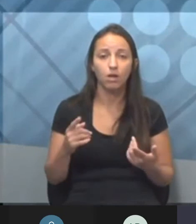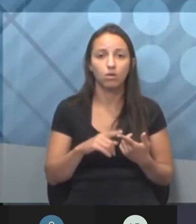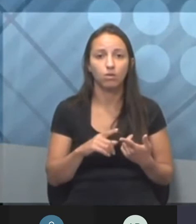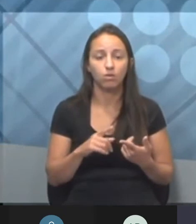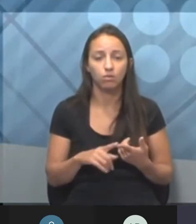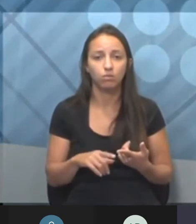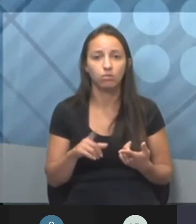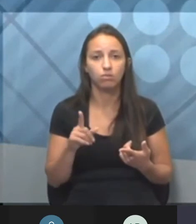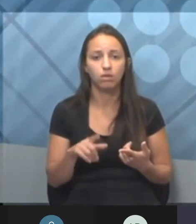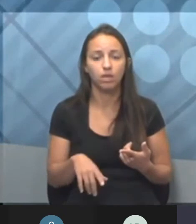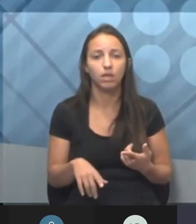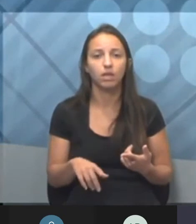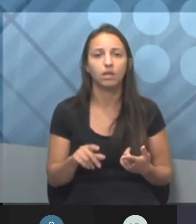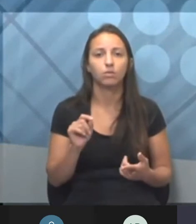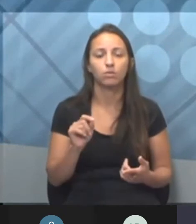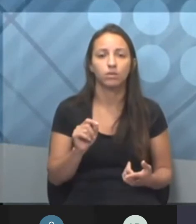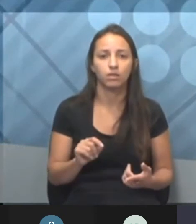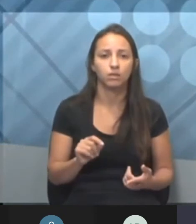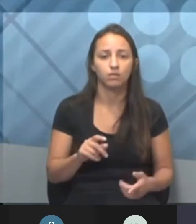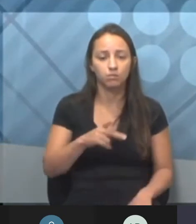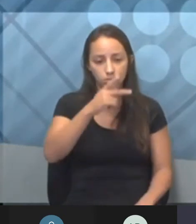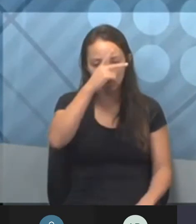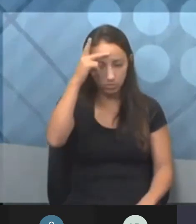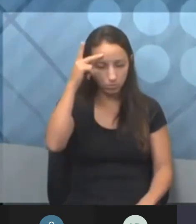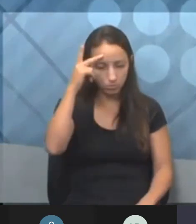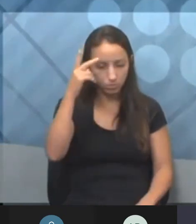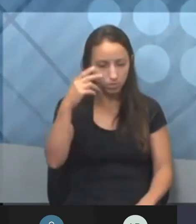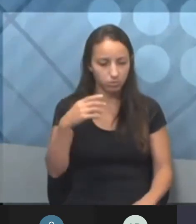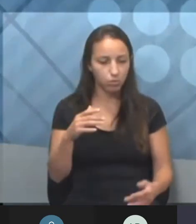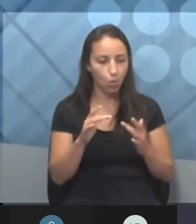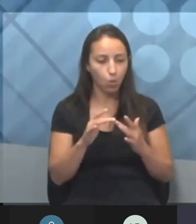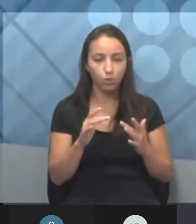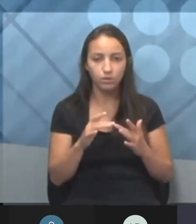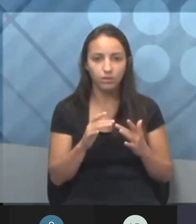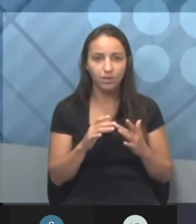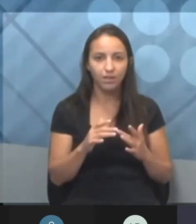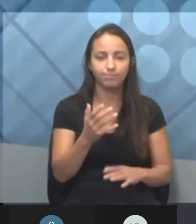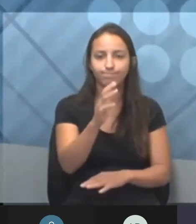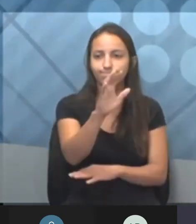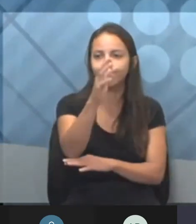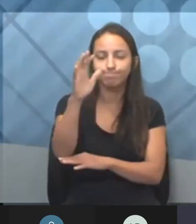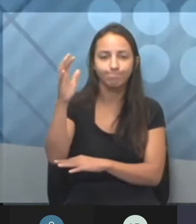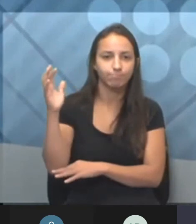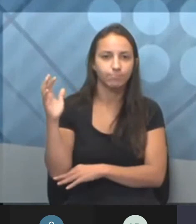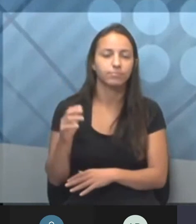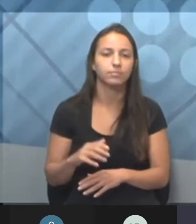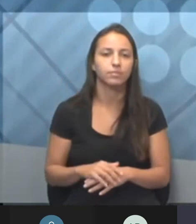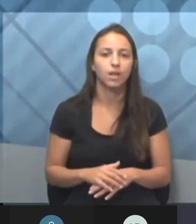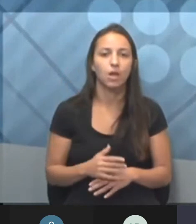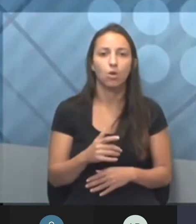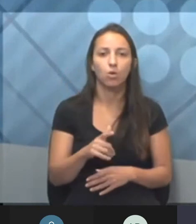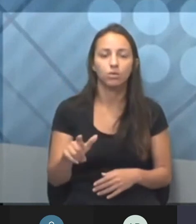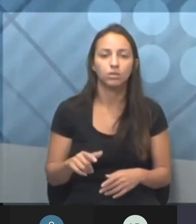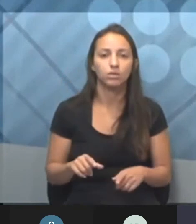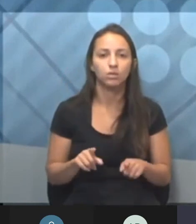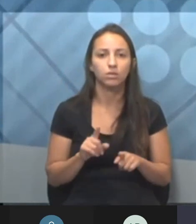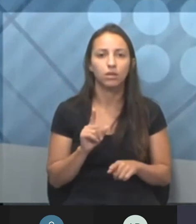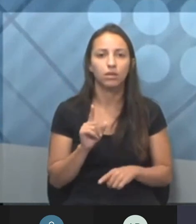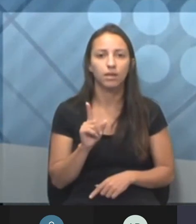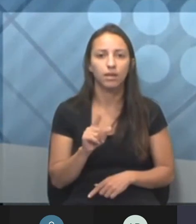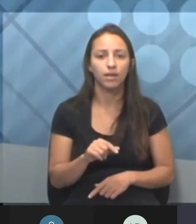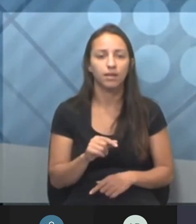fatores de humanização é isso da pessoa ter o contato com o ambiente verde. A outra questão é a